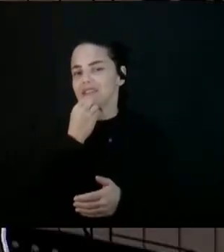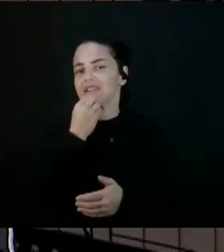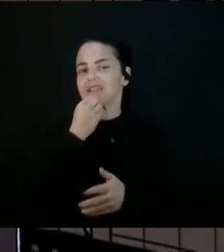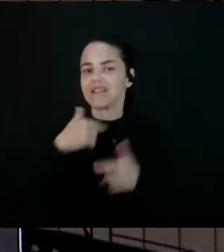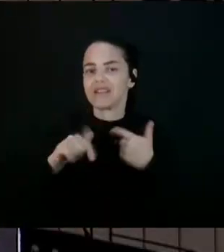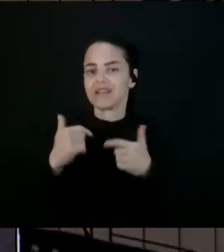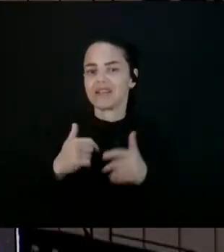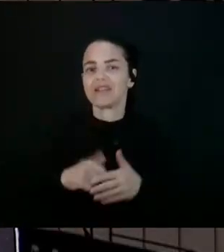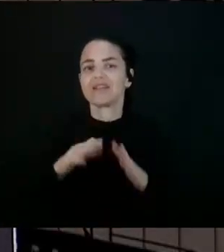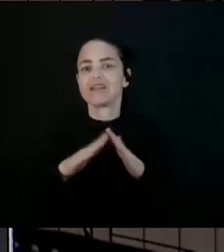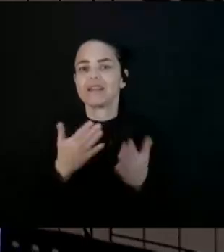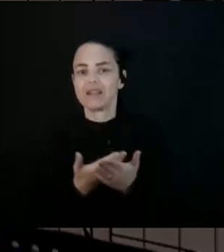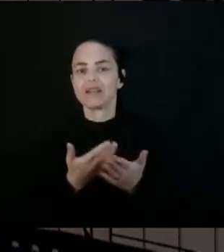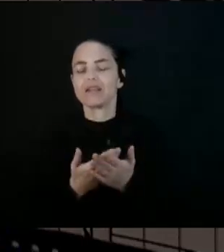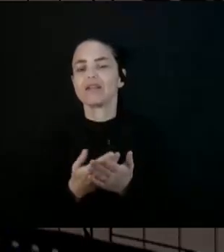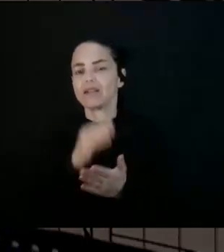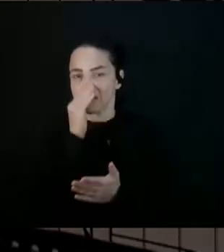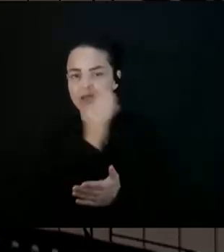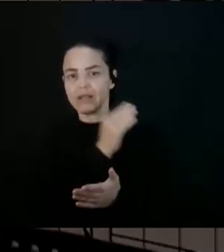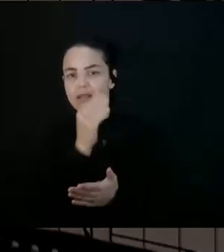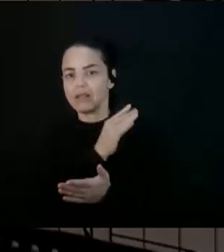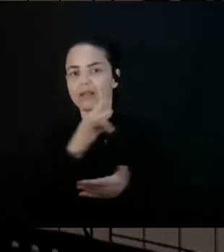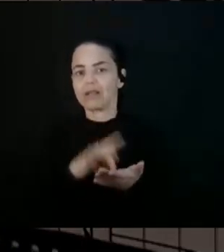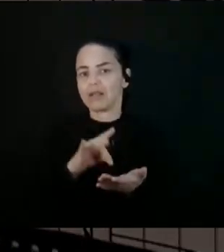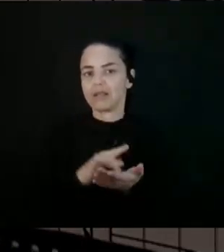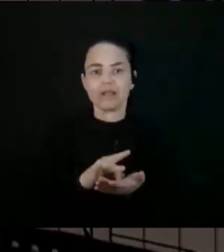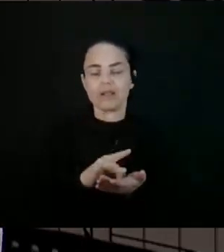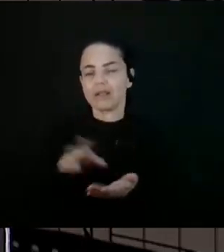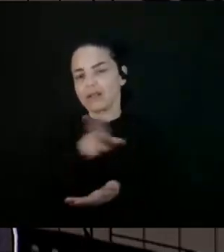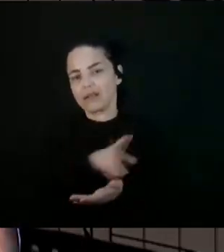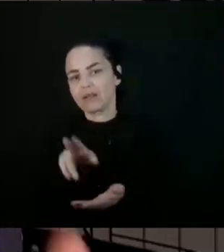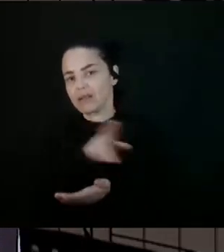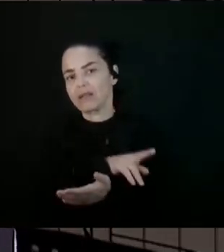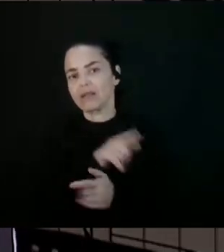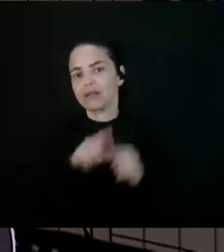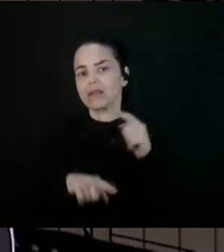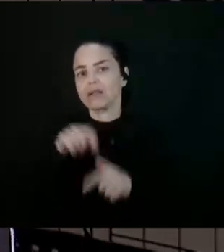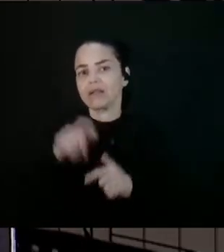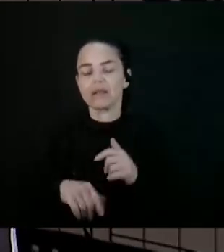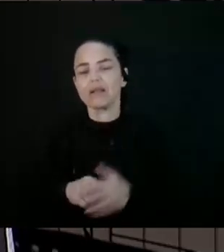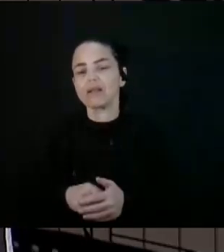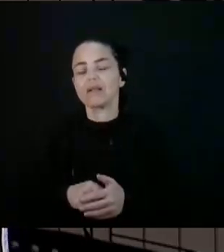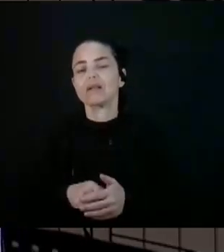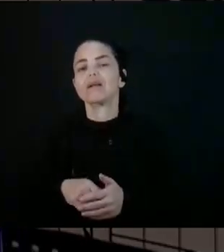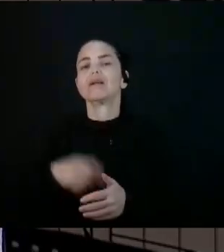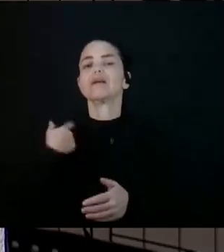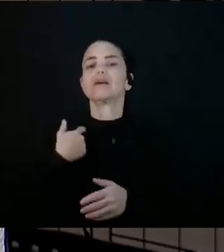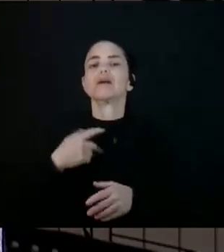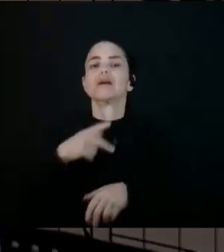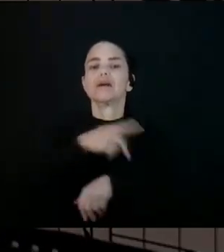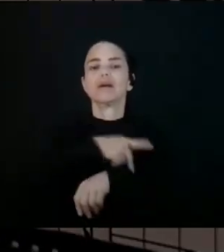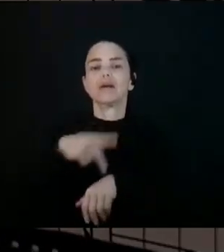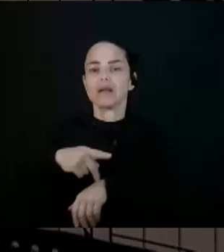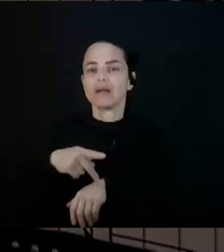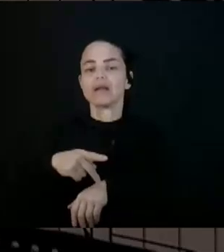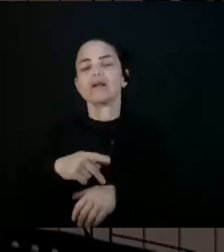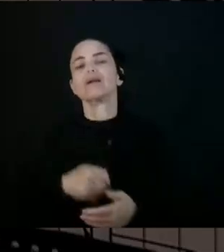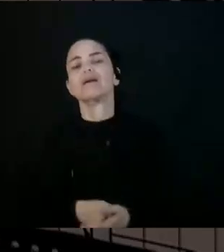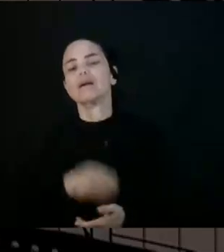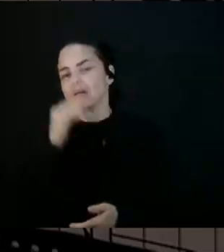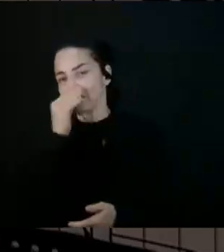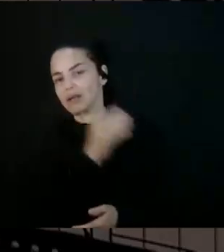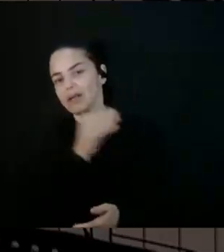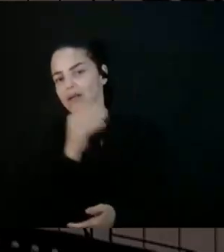escola. Ignorar essa realidade, não usá-lo como uma ferramenta, como um recurso pedagógico, é ignorar o valor